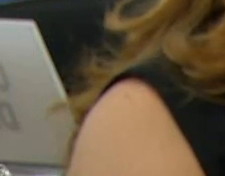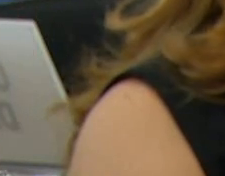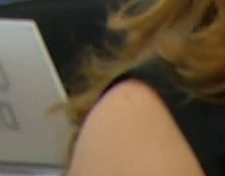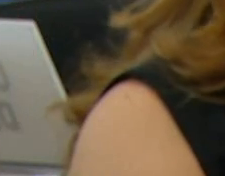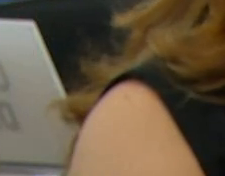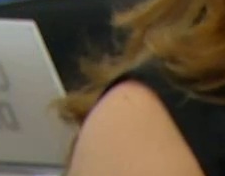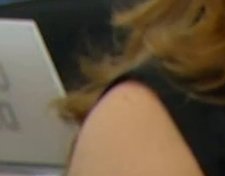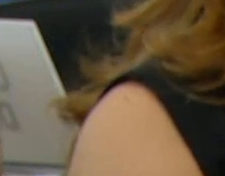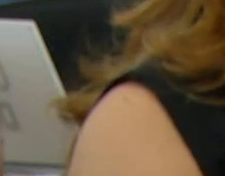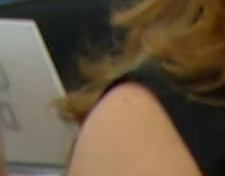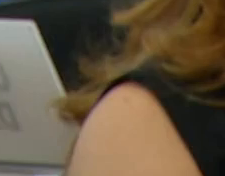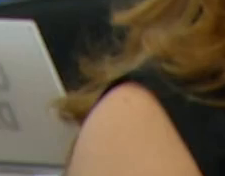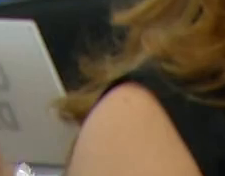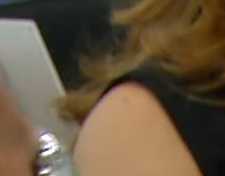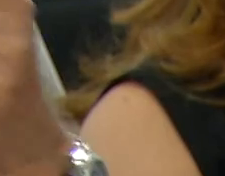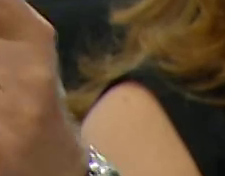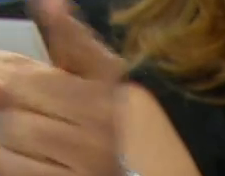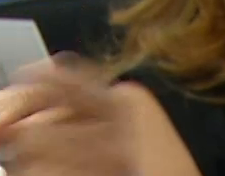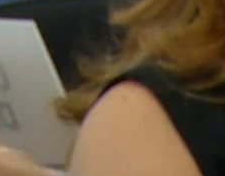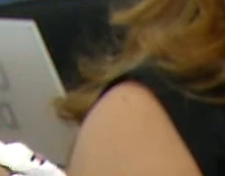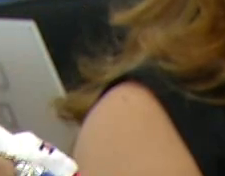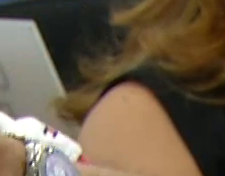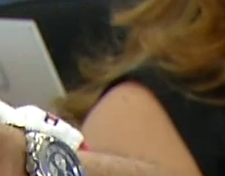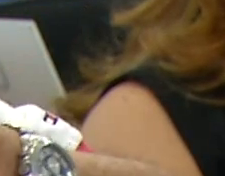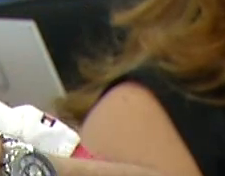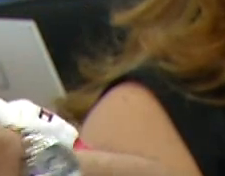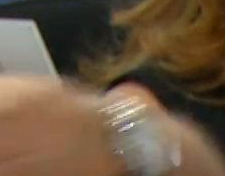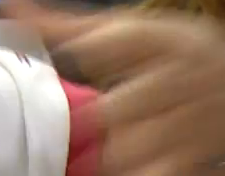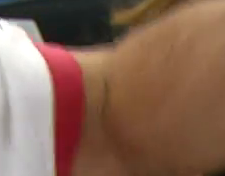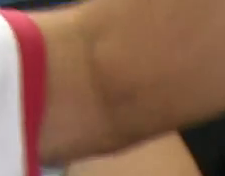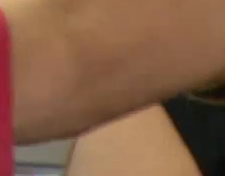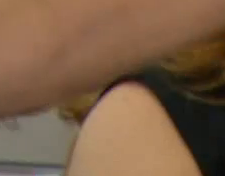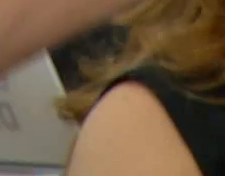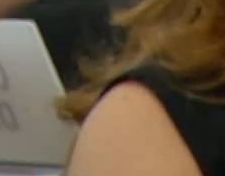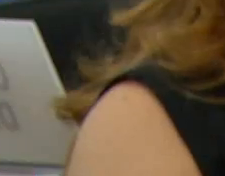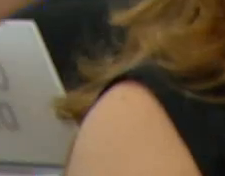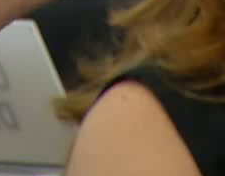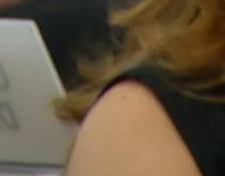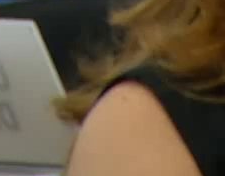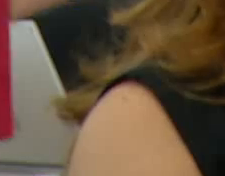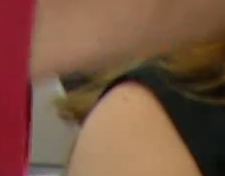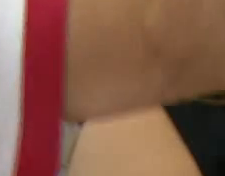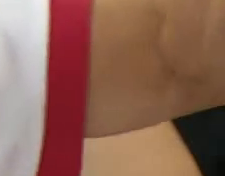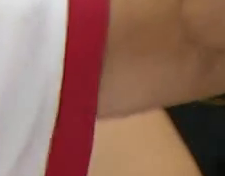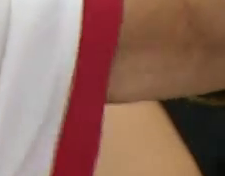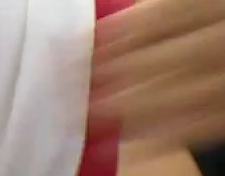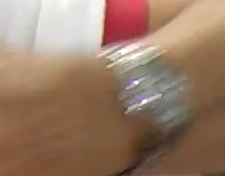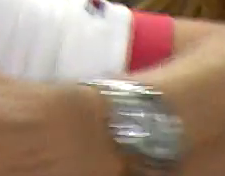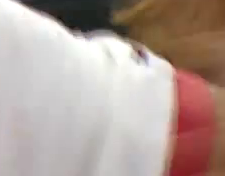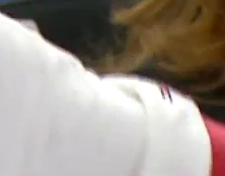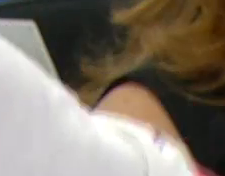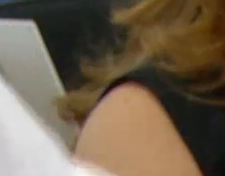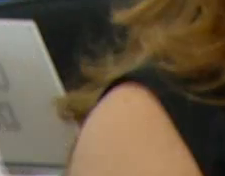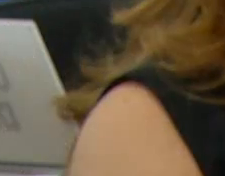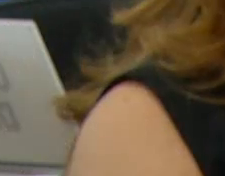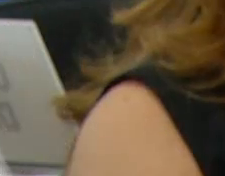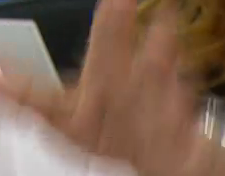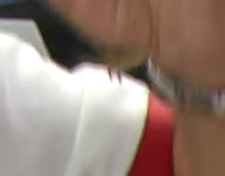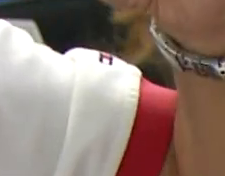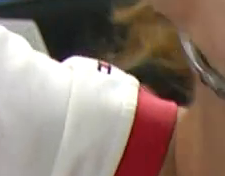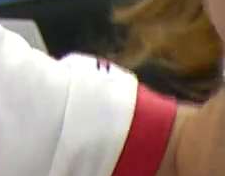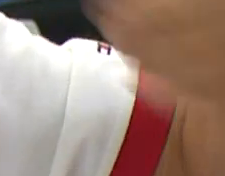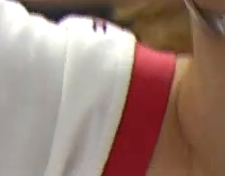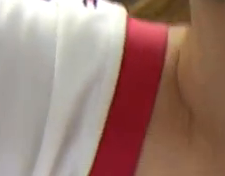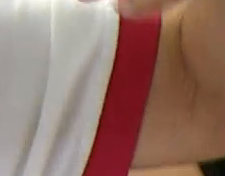anos todos aplicaram aplicaram a ótica das incubadoras e nós temos a um recall